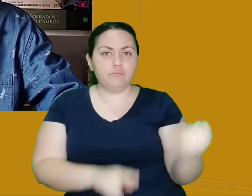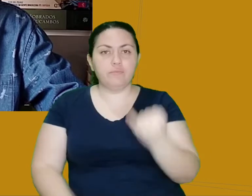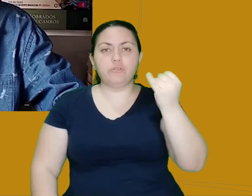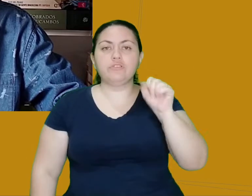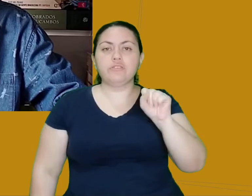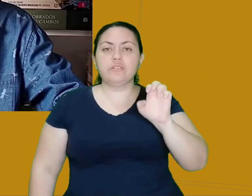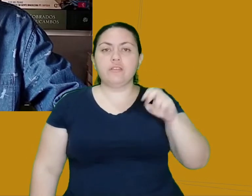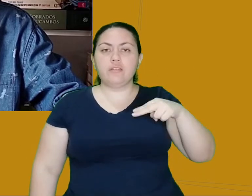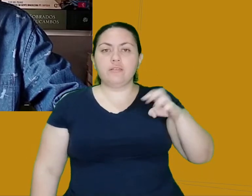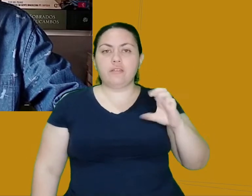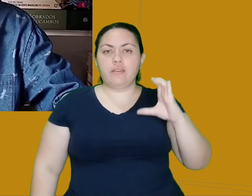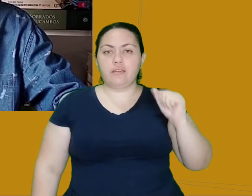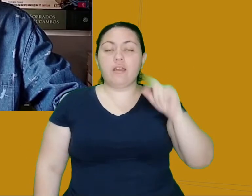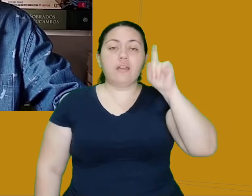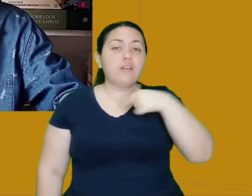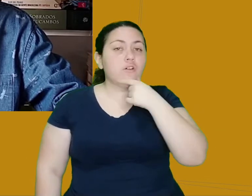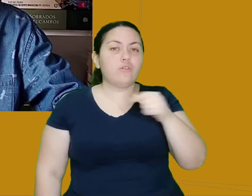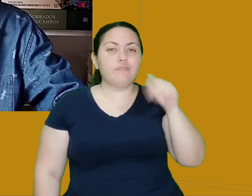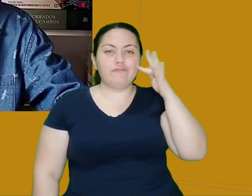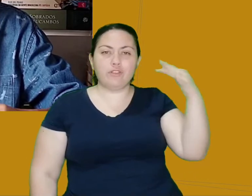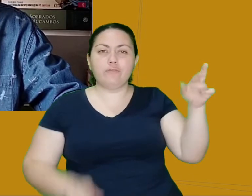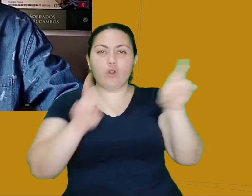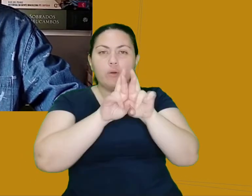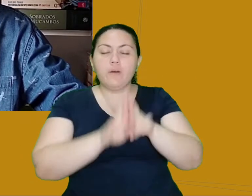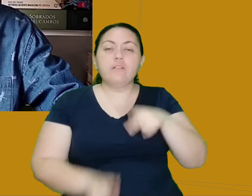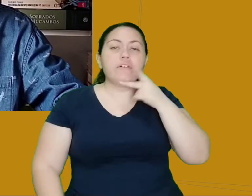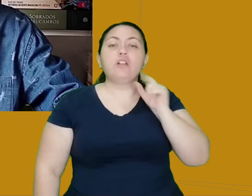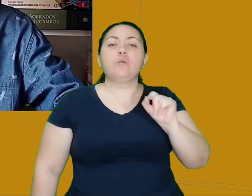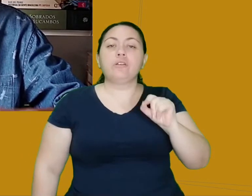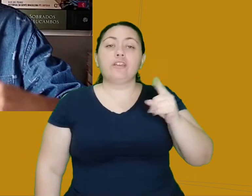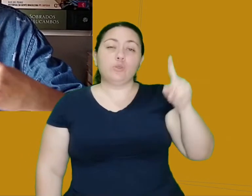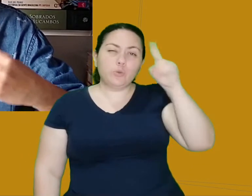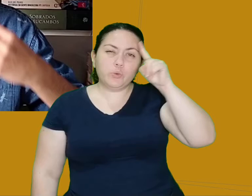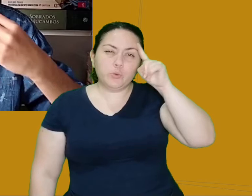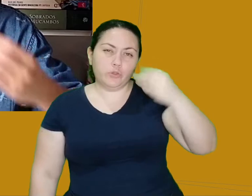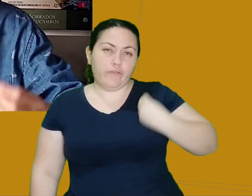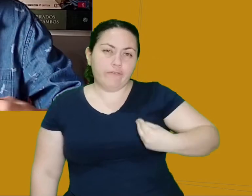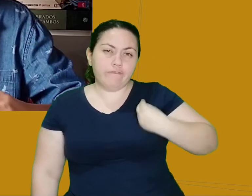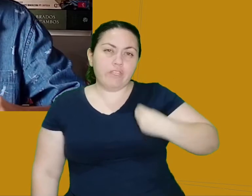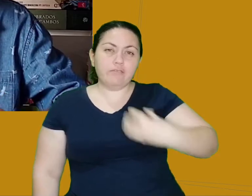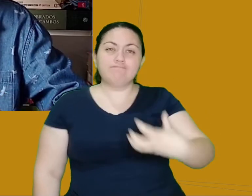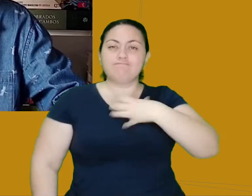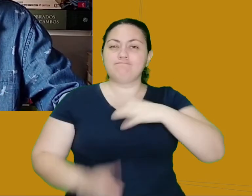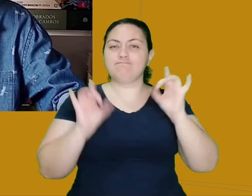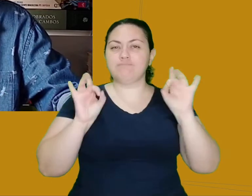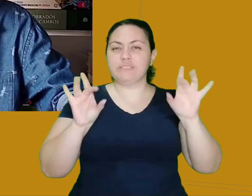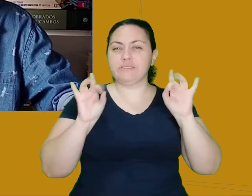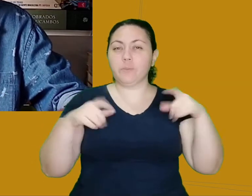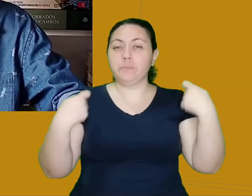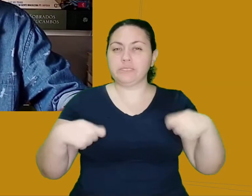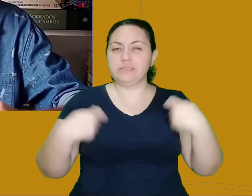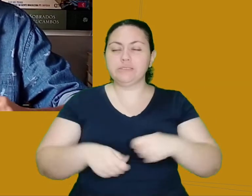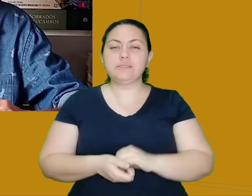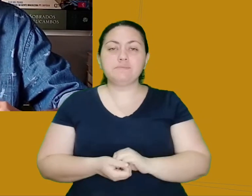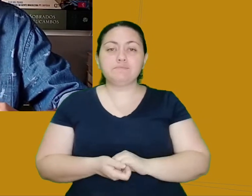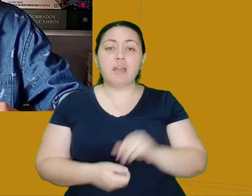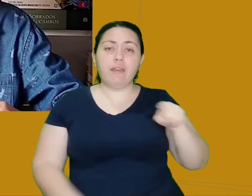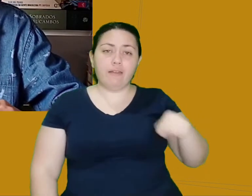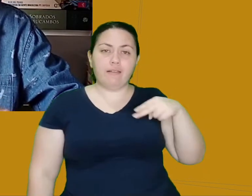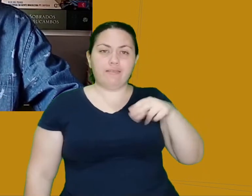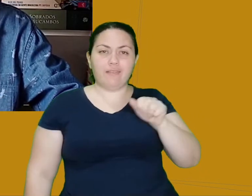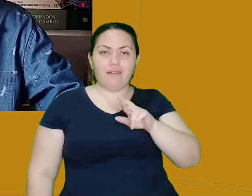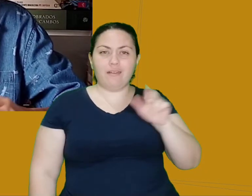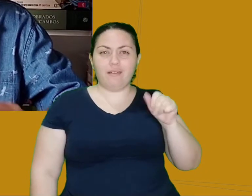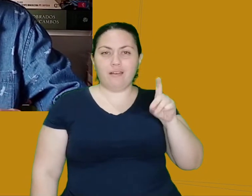importante a Sêneca, filósofo romano para quem cada dia deveria ser vivido como se fosse uma vida singular. O narrador, meio atrevido,